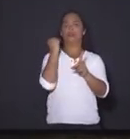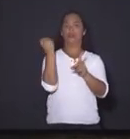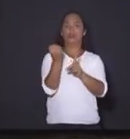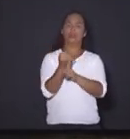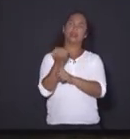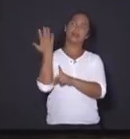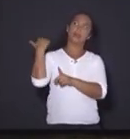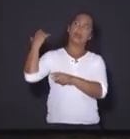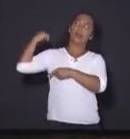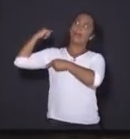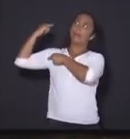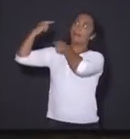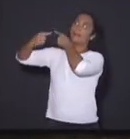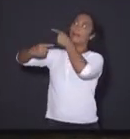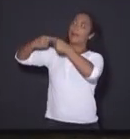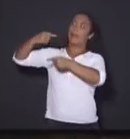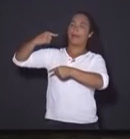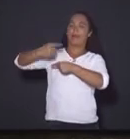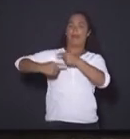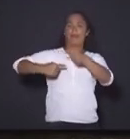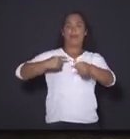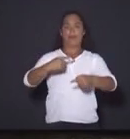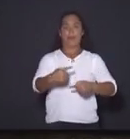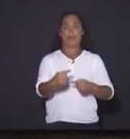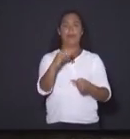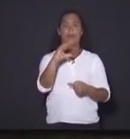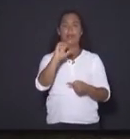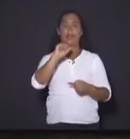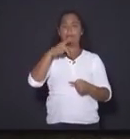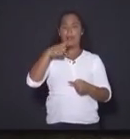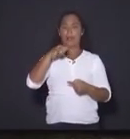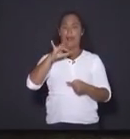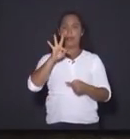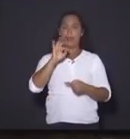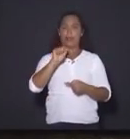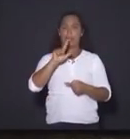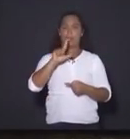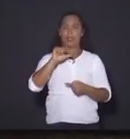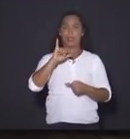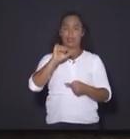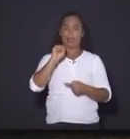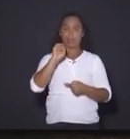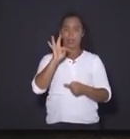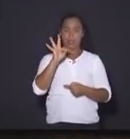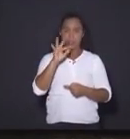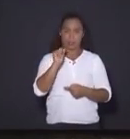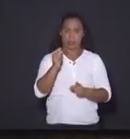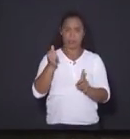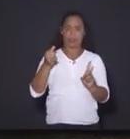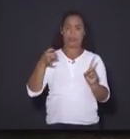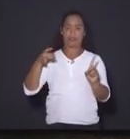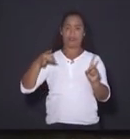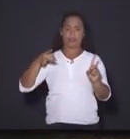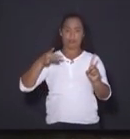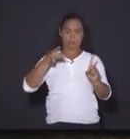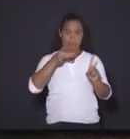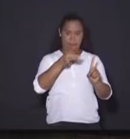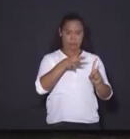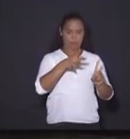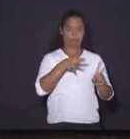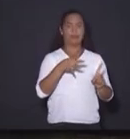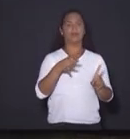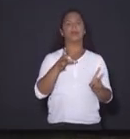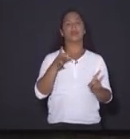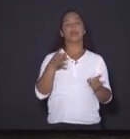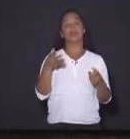avisada que é patriarcal que é capitalista que é lgbt fóbica e que é racista então